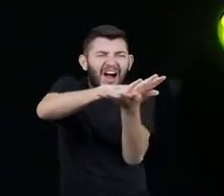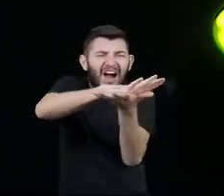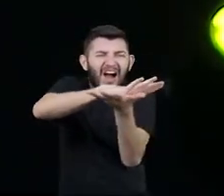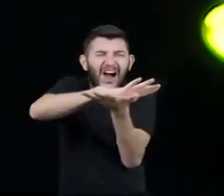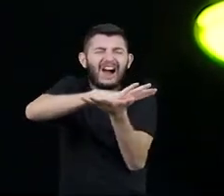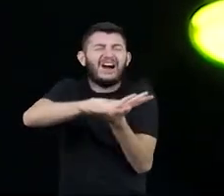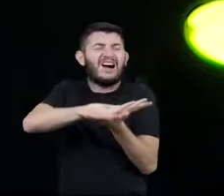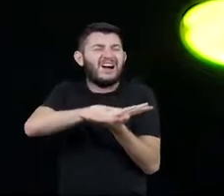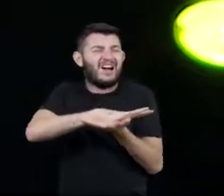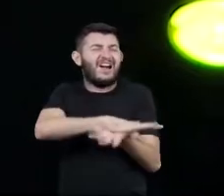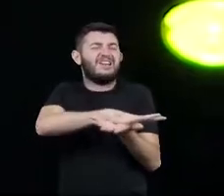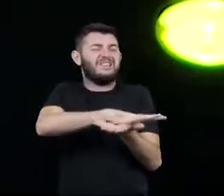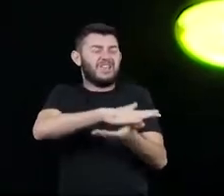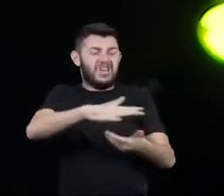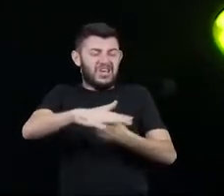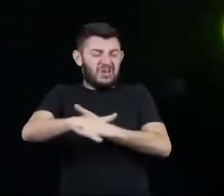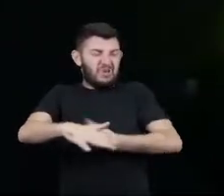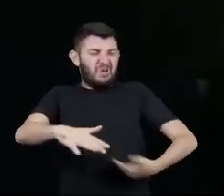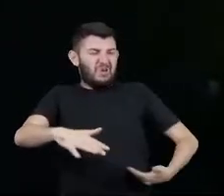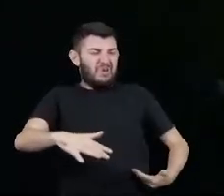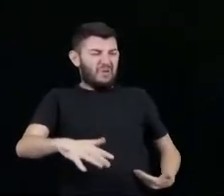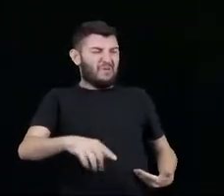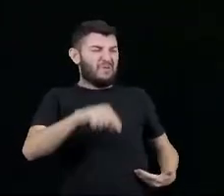Eu enterrei.